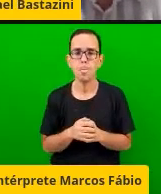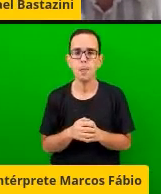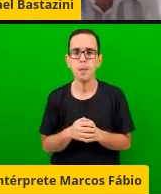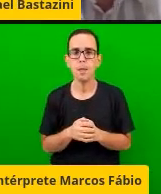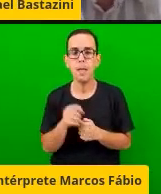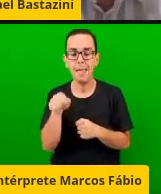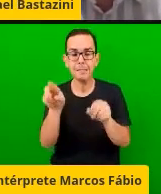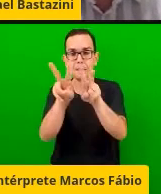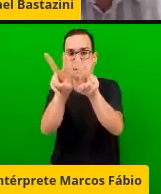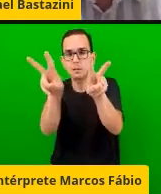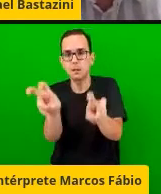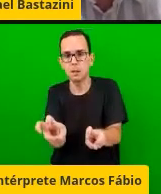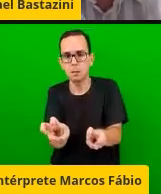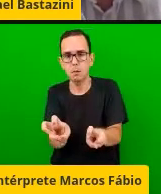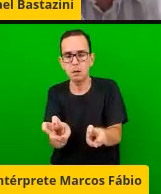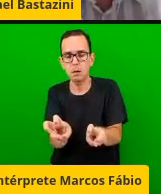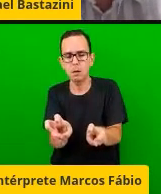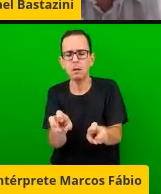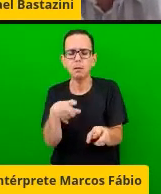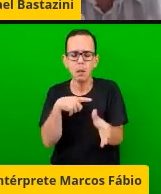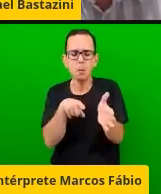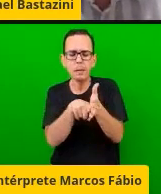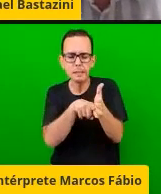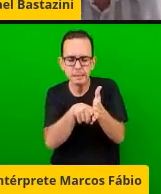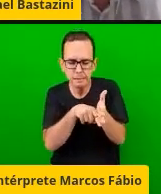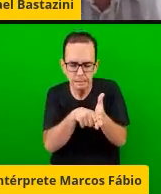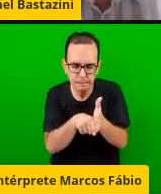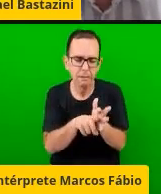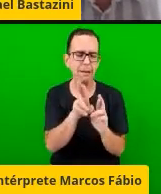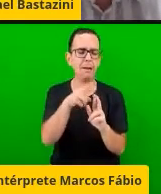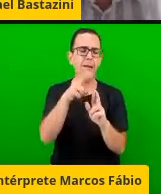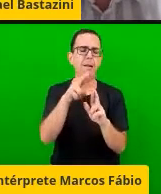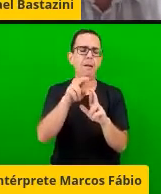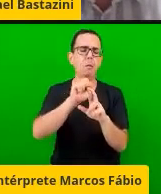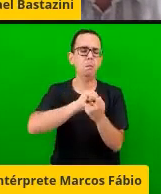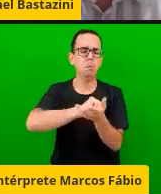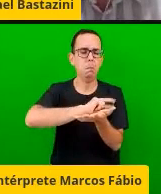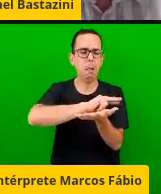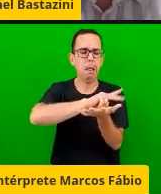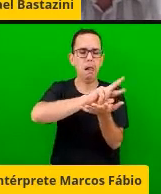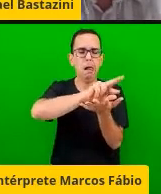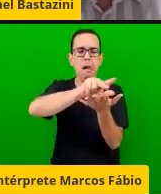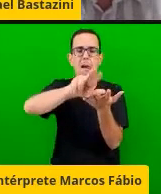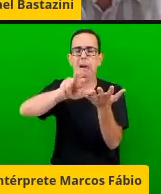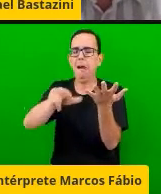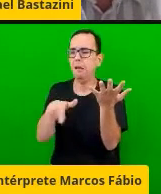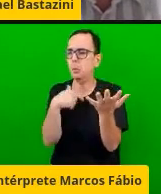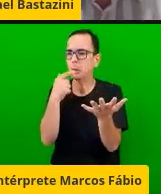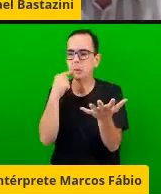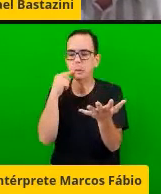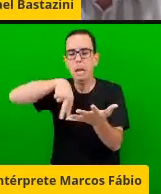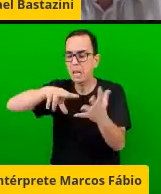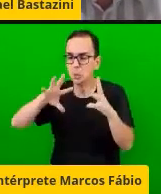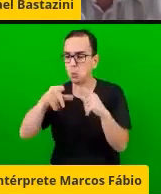tema demandou uma pesquisa bibliográfica muito ampla. Infelizmente, não tivemos condições de ler tudo aquilo que a